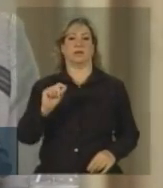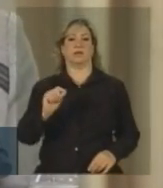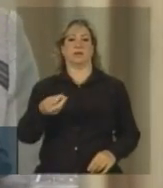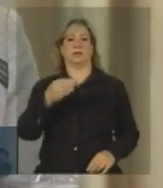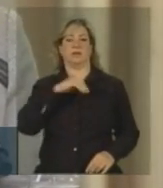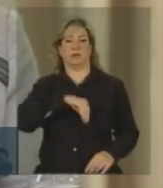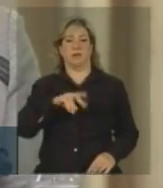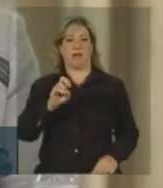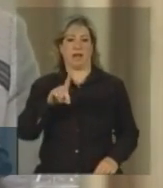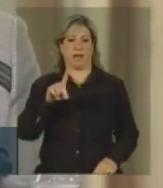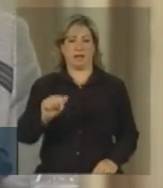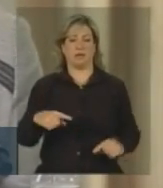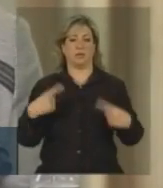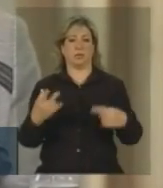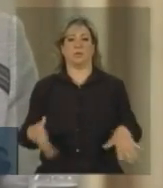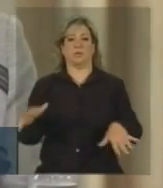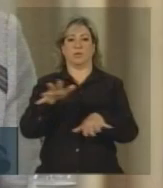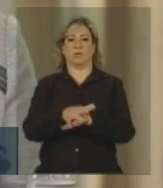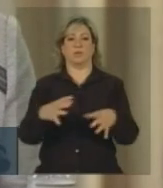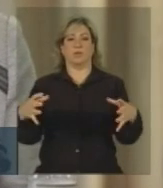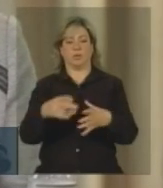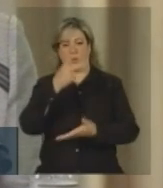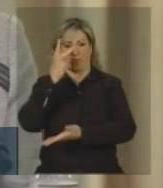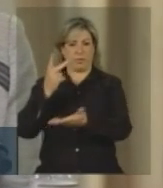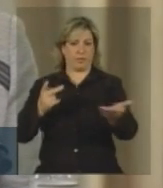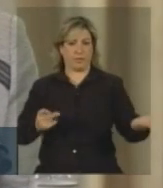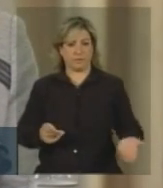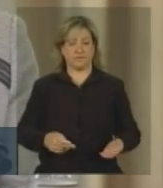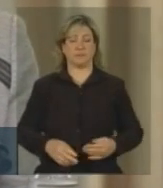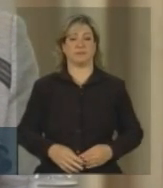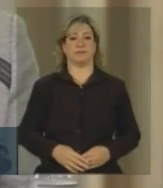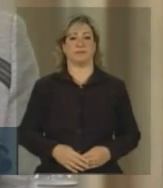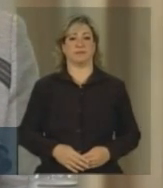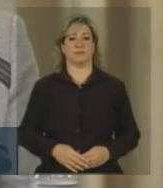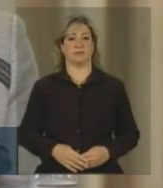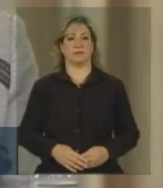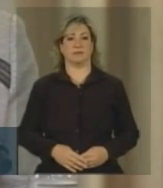renda e inclusão da sua população,